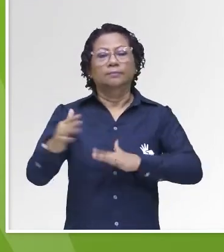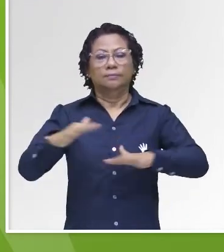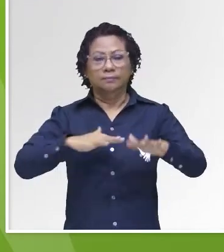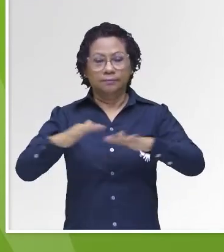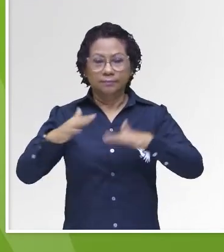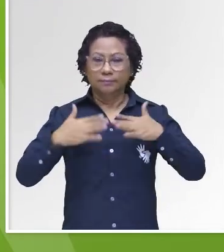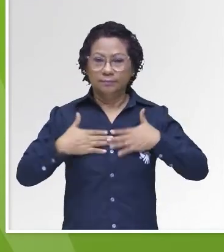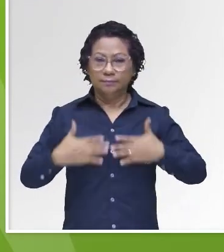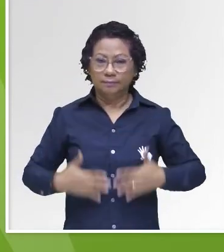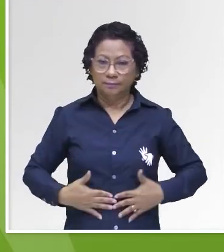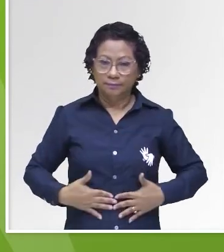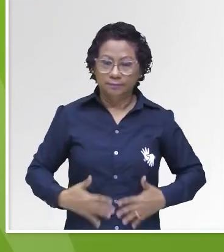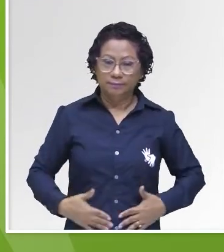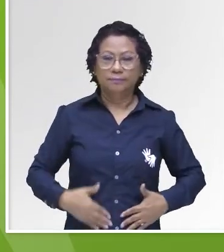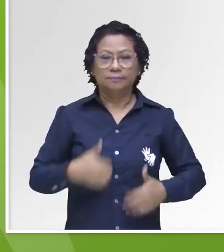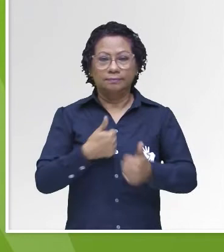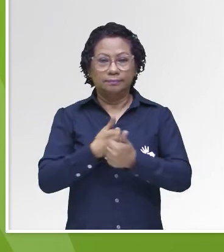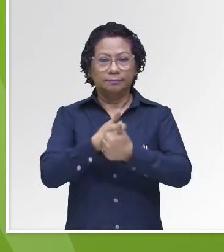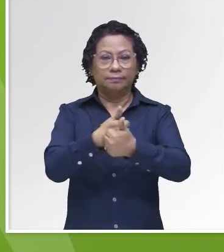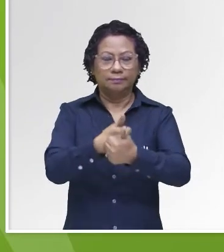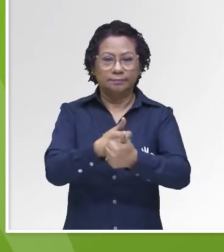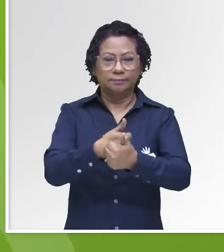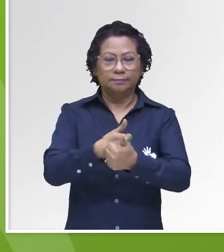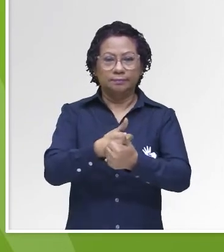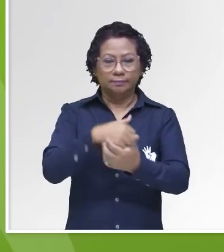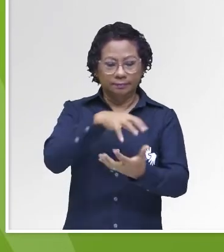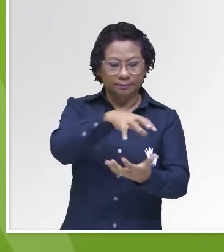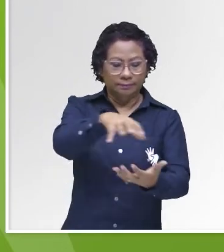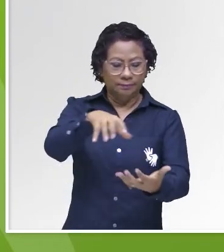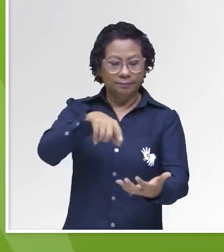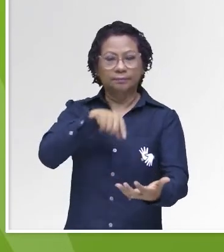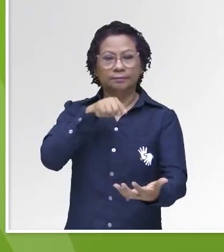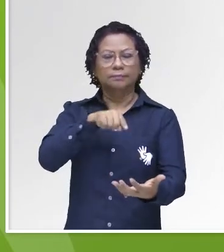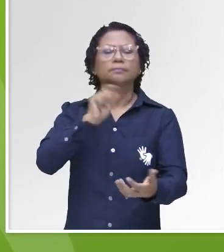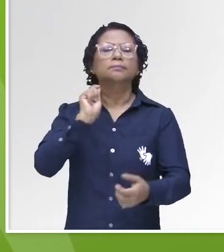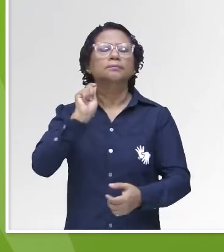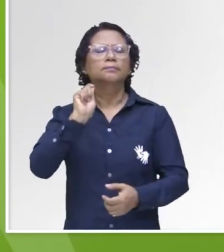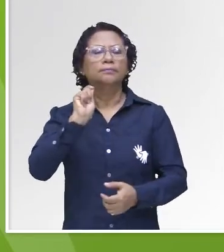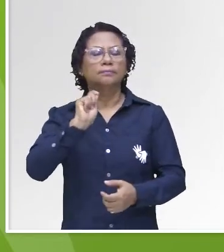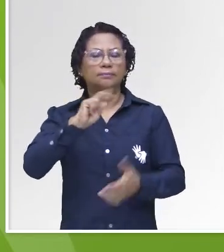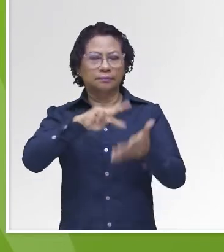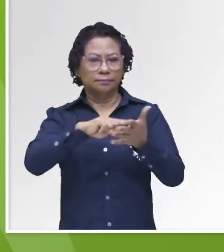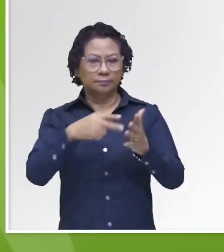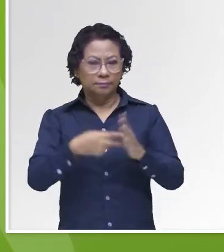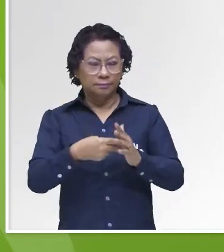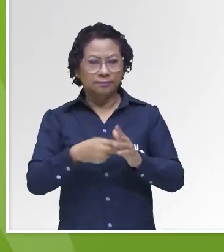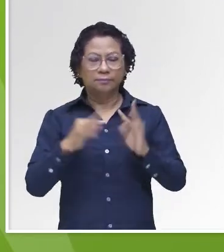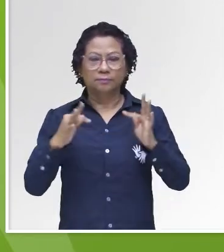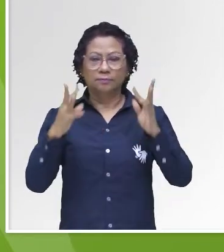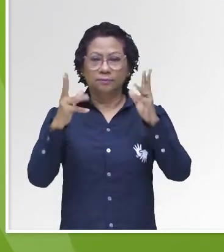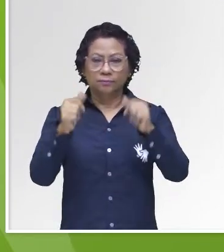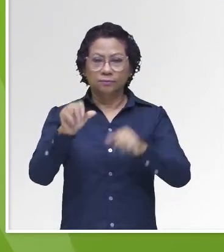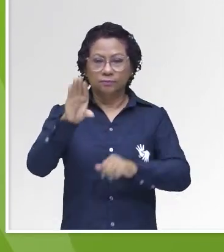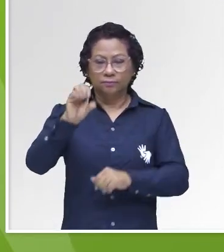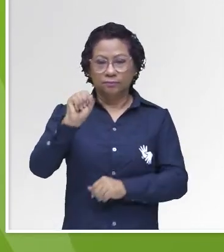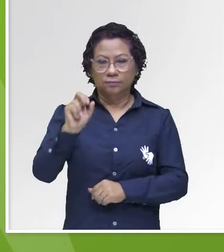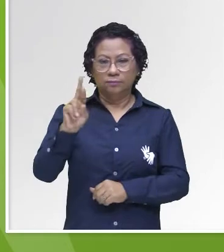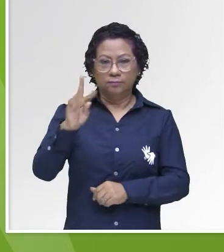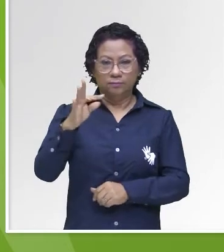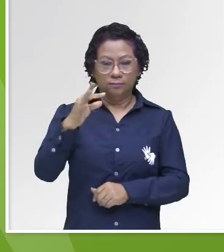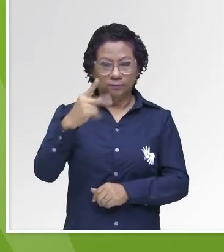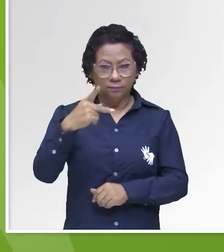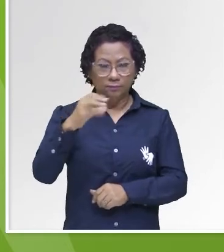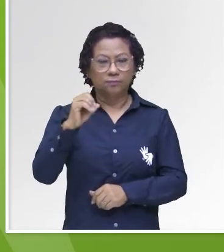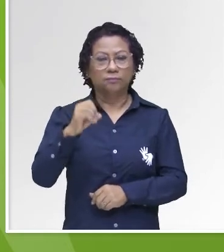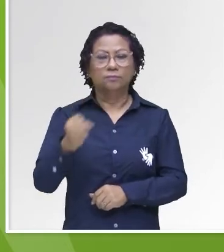corpos nas proximidades da superfície da Terra. O que significa isso? Todo corpo que está sendo lançado, ele